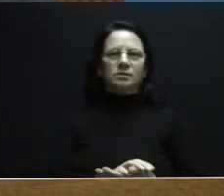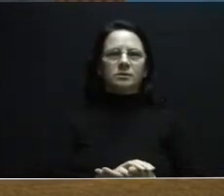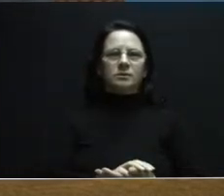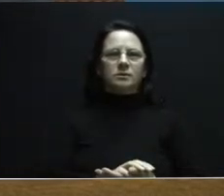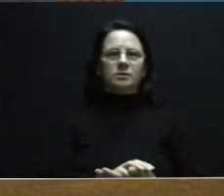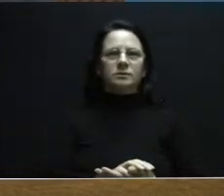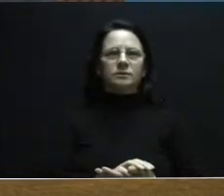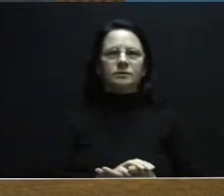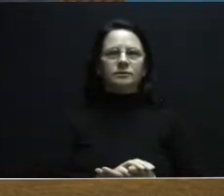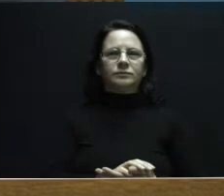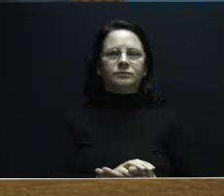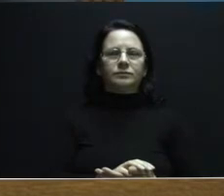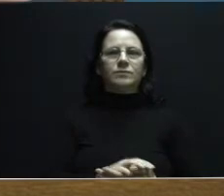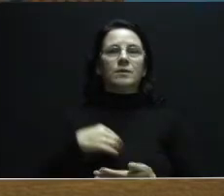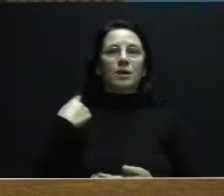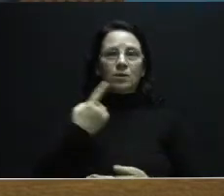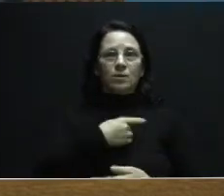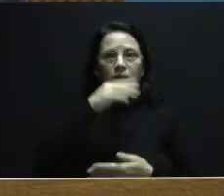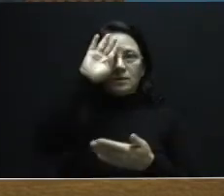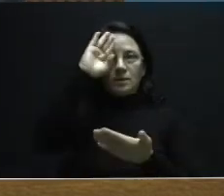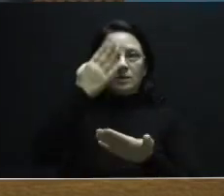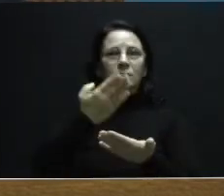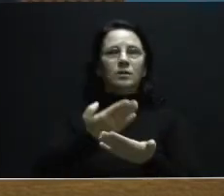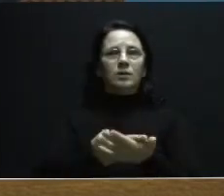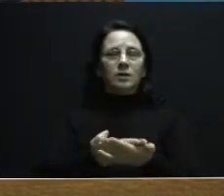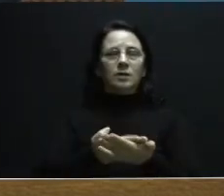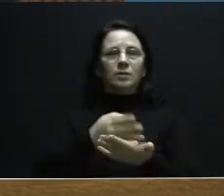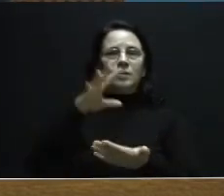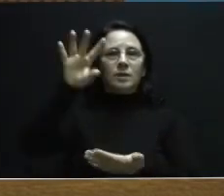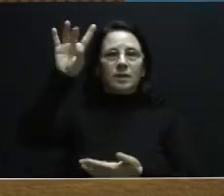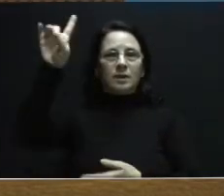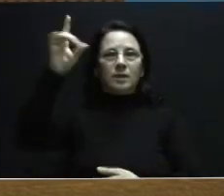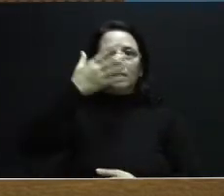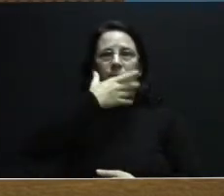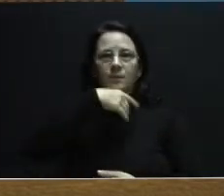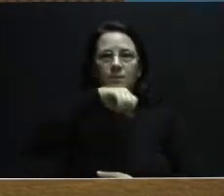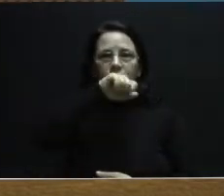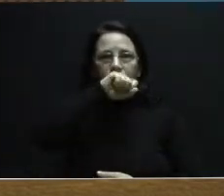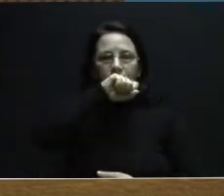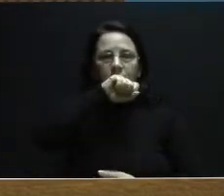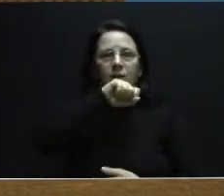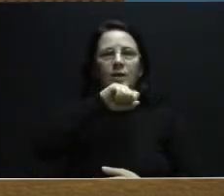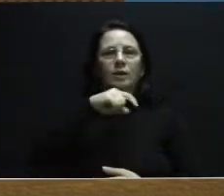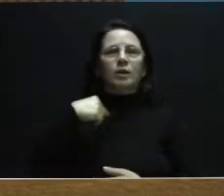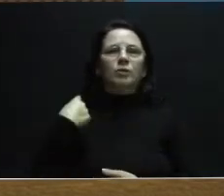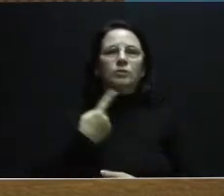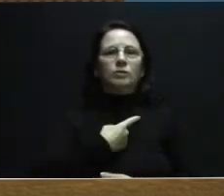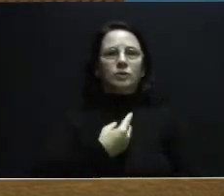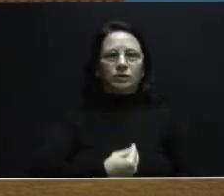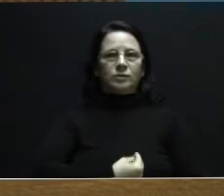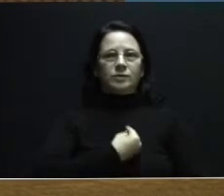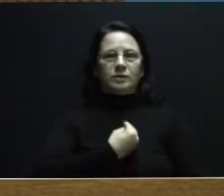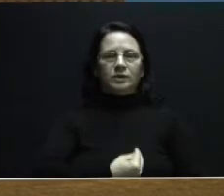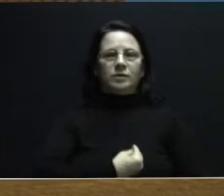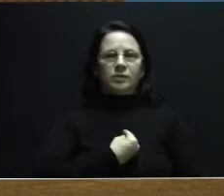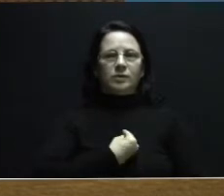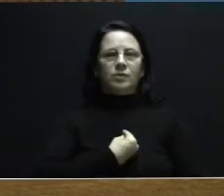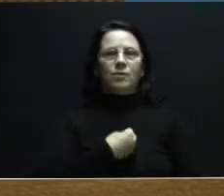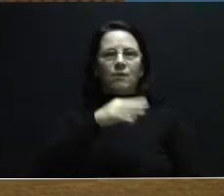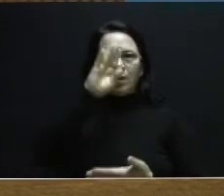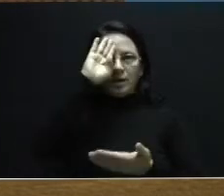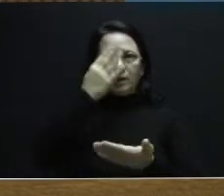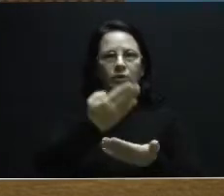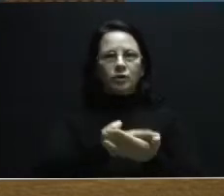eu desejo a cada um de nós, e não vou dizer de vocês, porque eu de fato desejo que todos